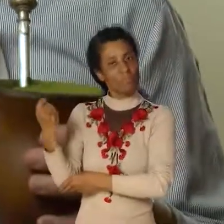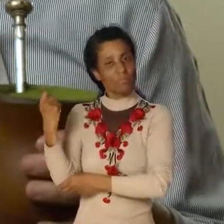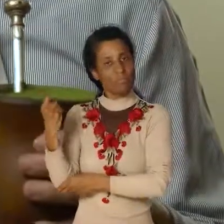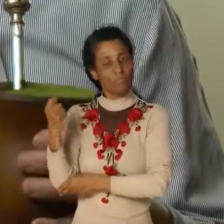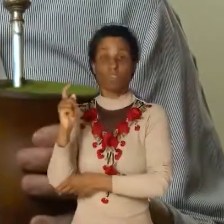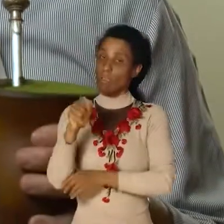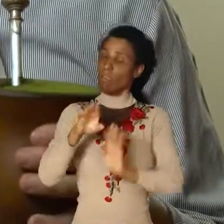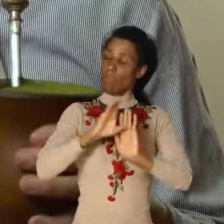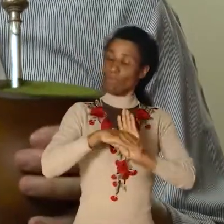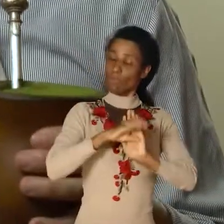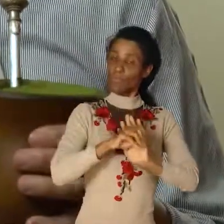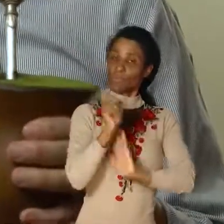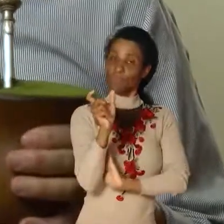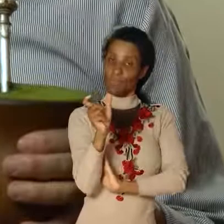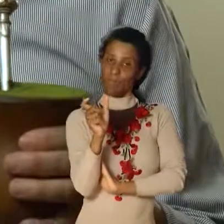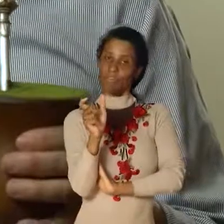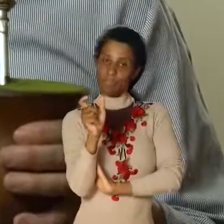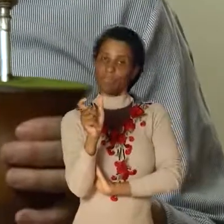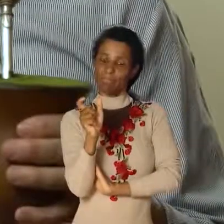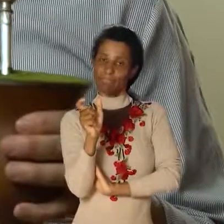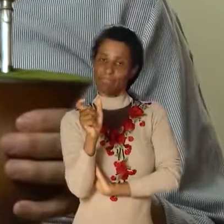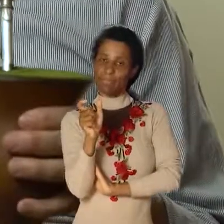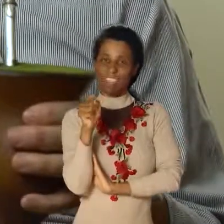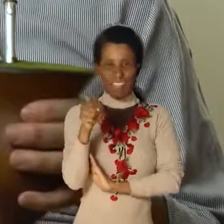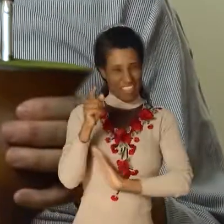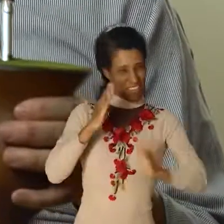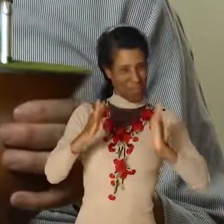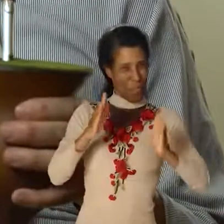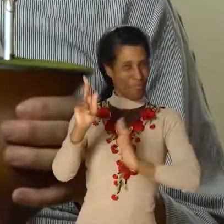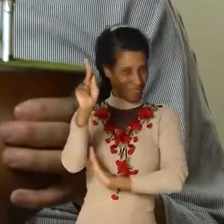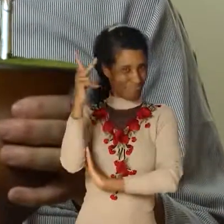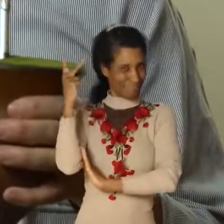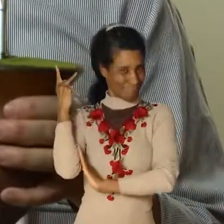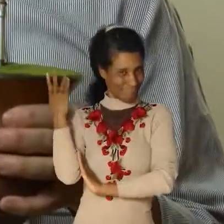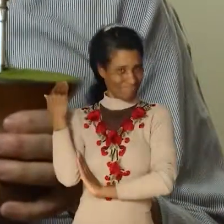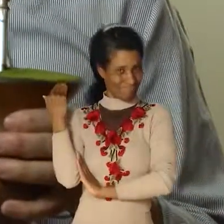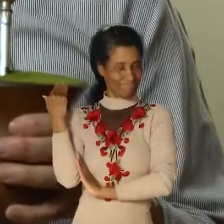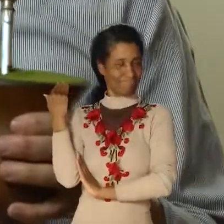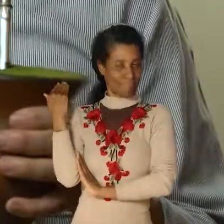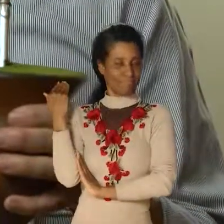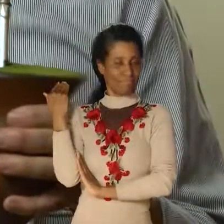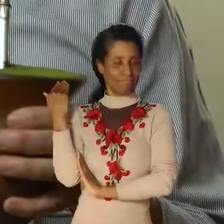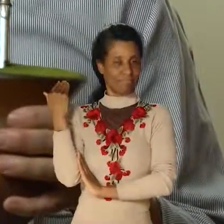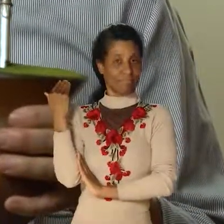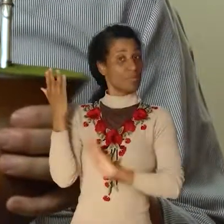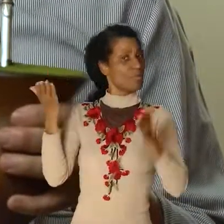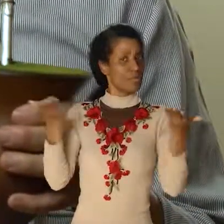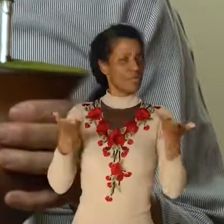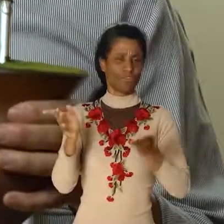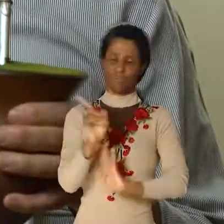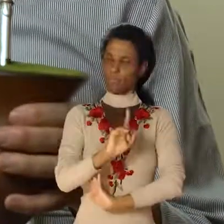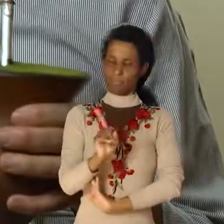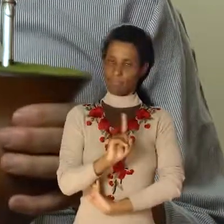gaúcho. Esse é o conceito da palavra gaúcho naquele momento histórico,